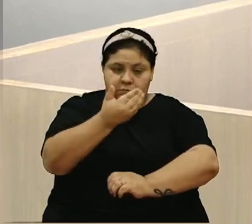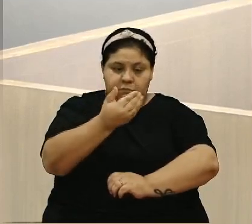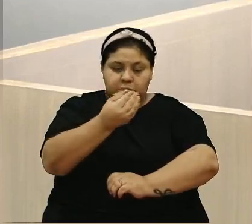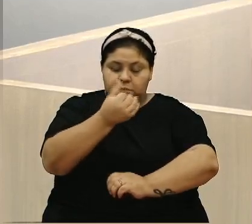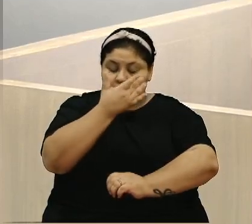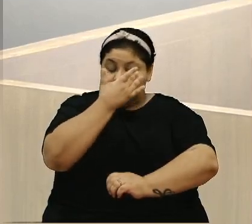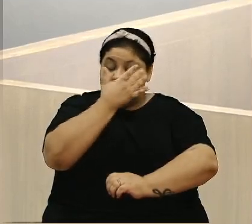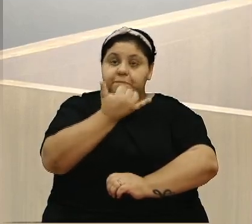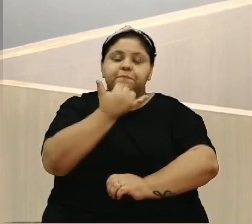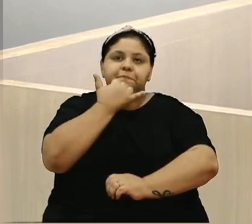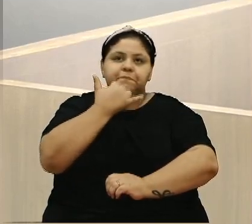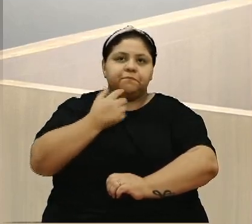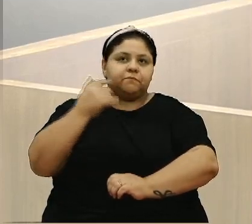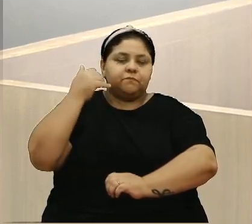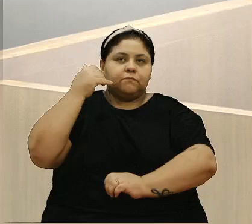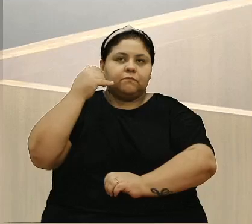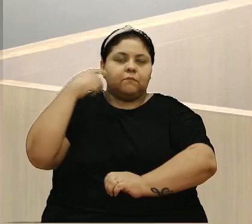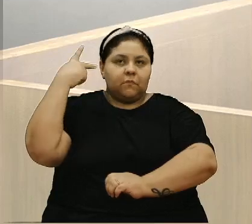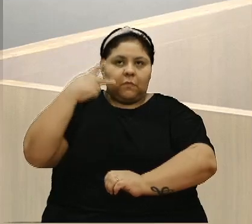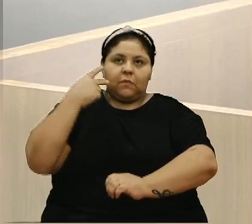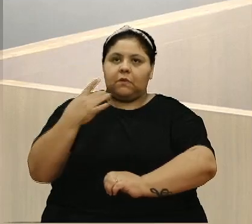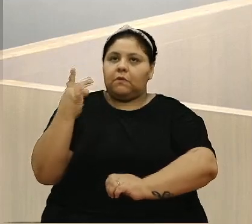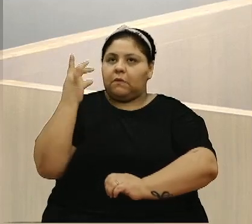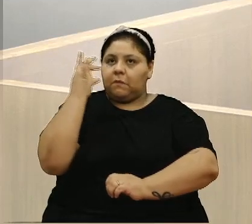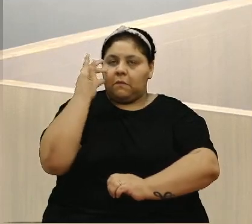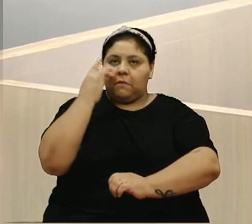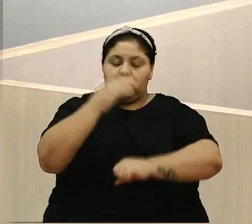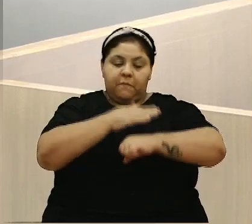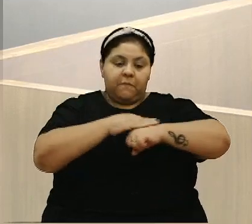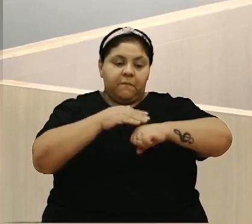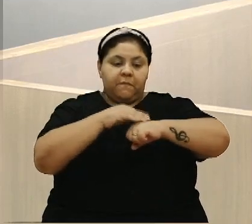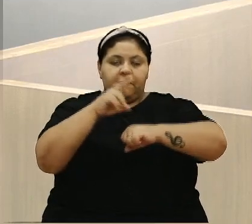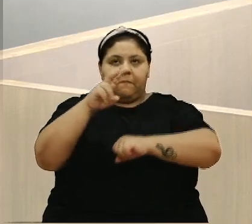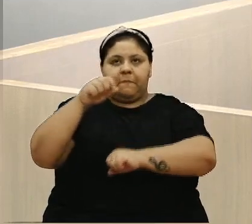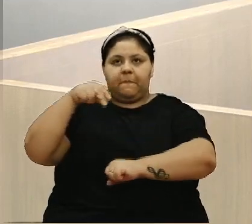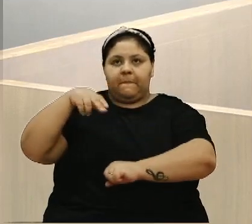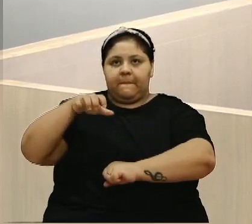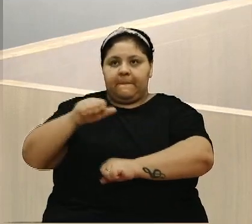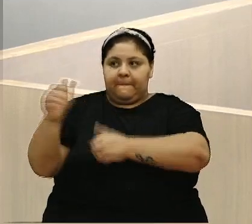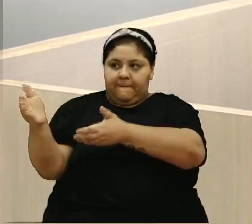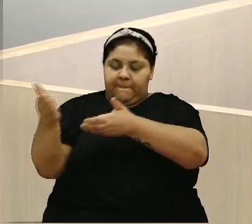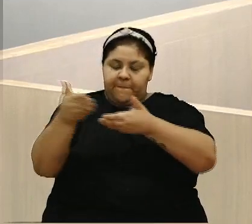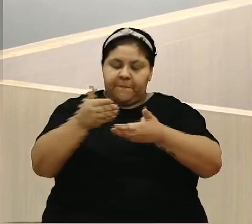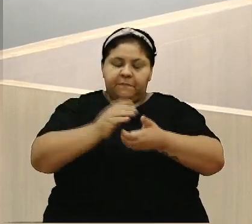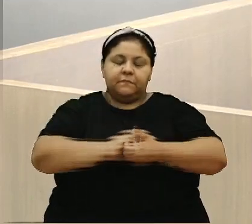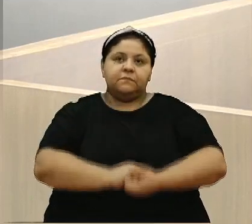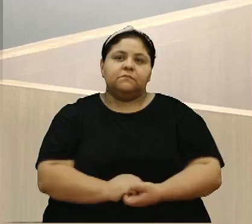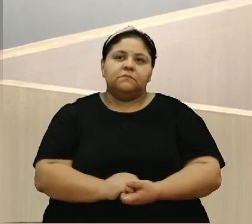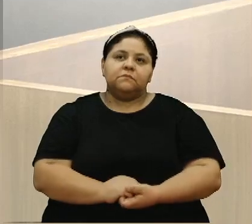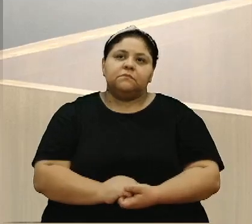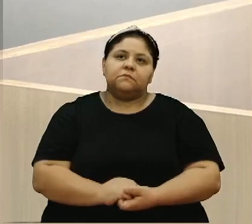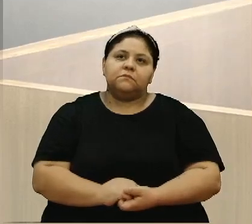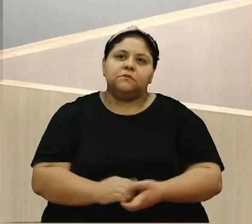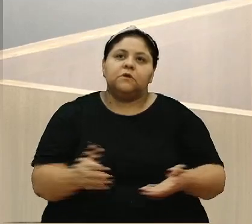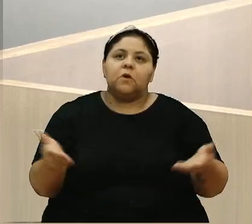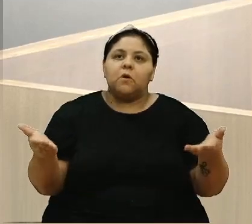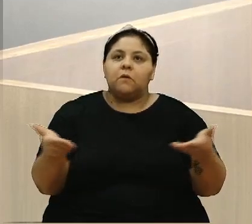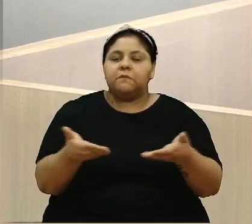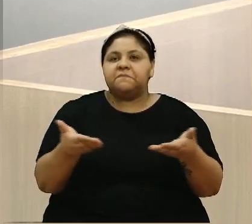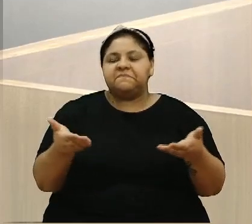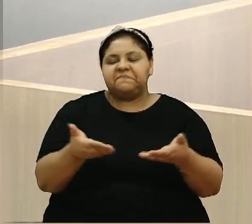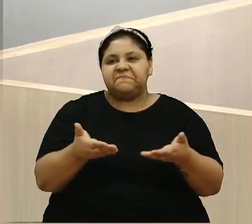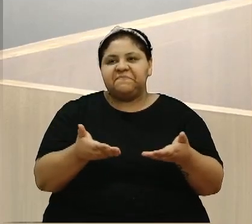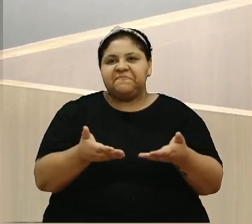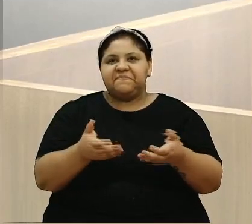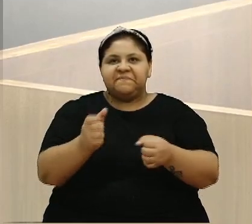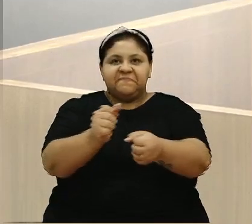aos presentes, a querida Vânia, que me fez o convite. E estou, assim,